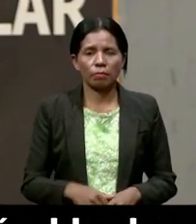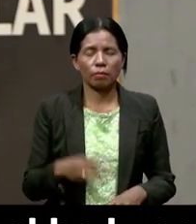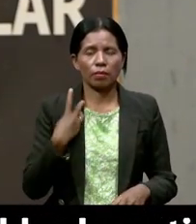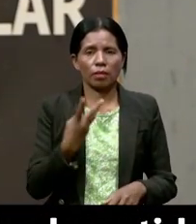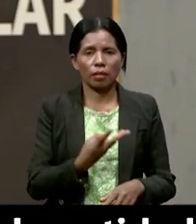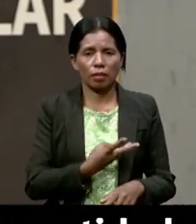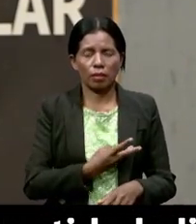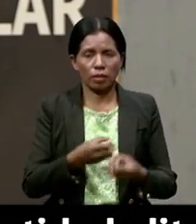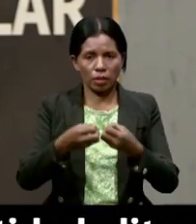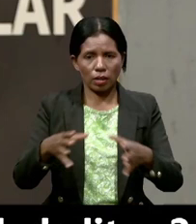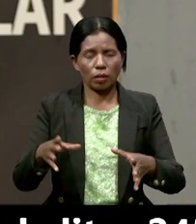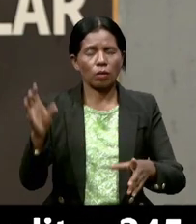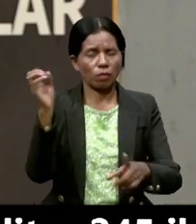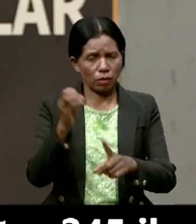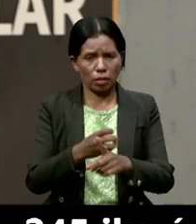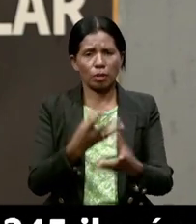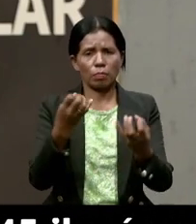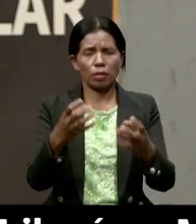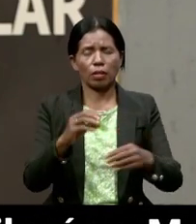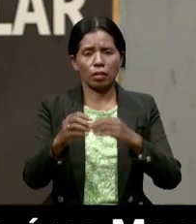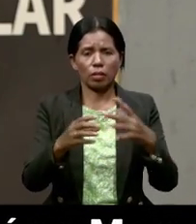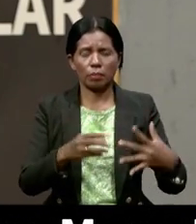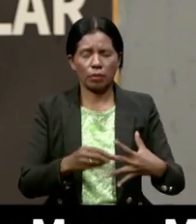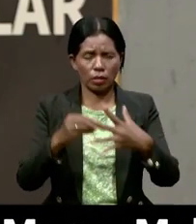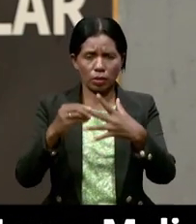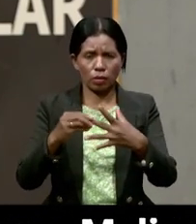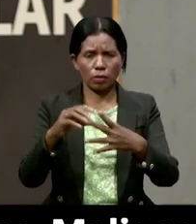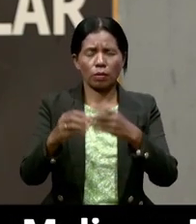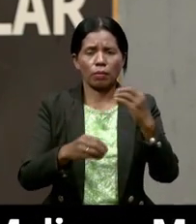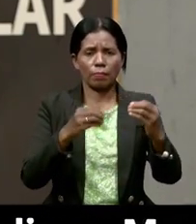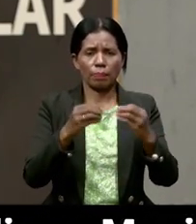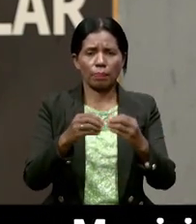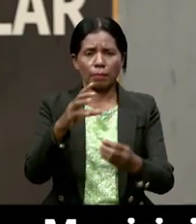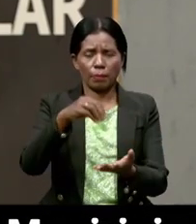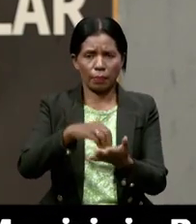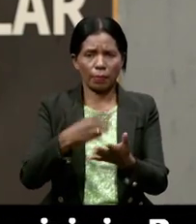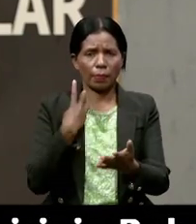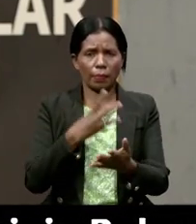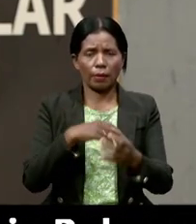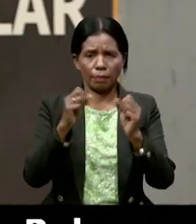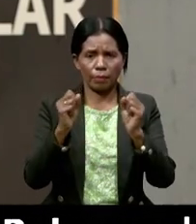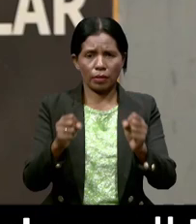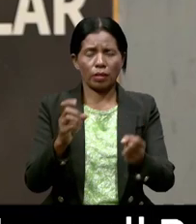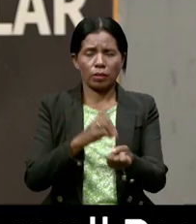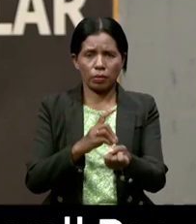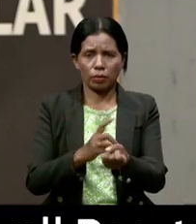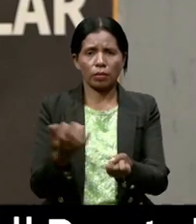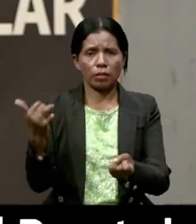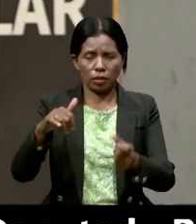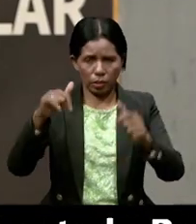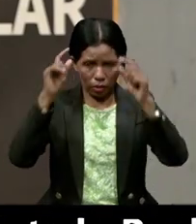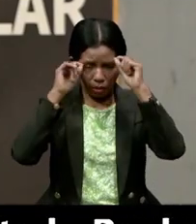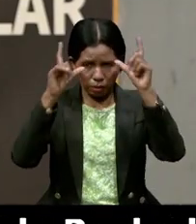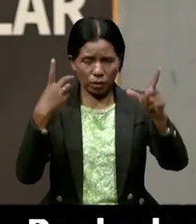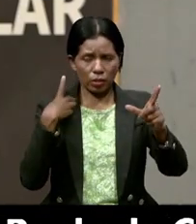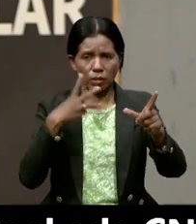Ita lá com a oportunidade de barak, liliu com a ba capacitação. Em vez de ter tem capacidade de ter doutor ser de Timor, para